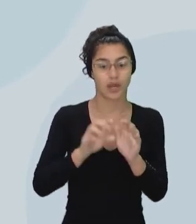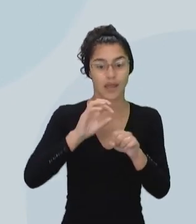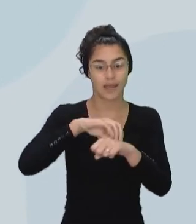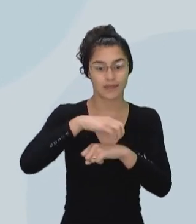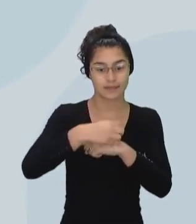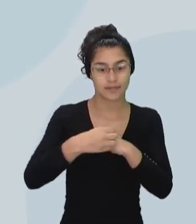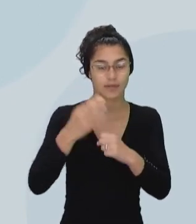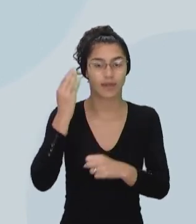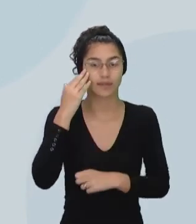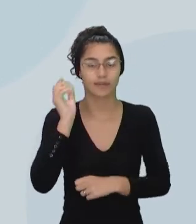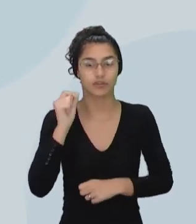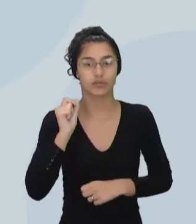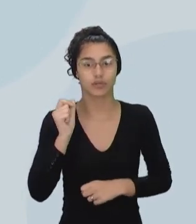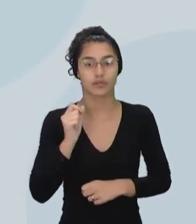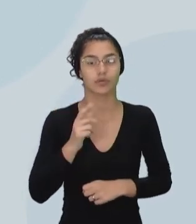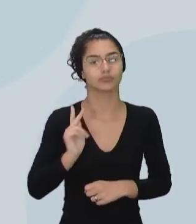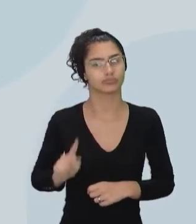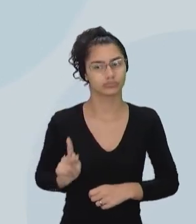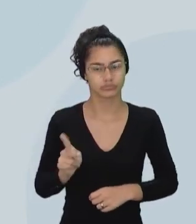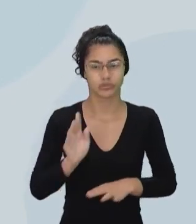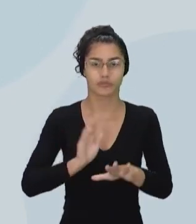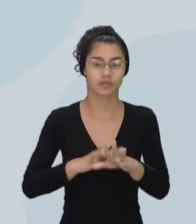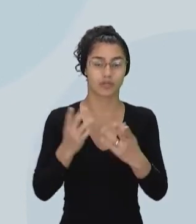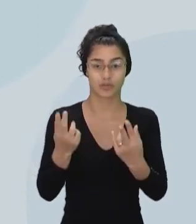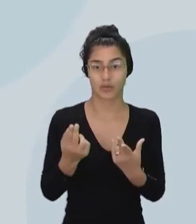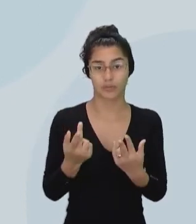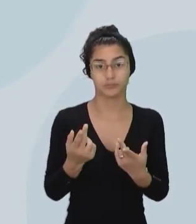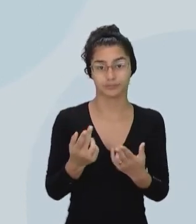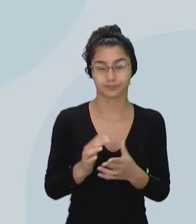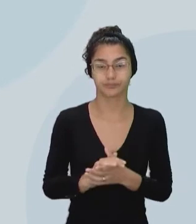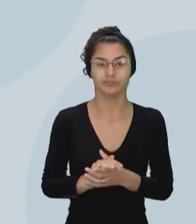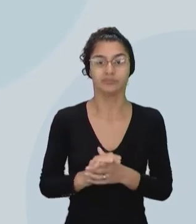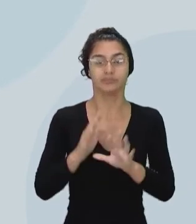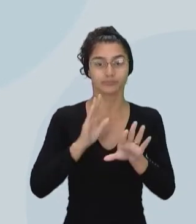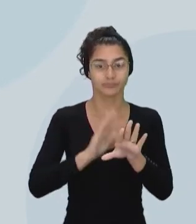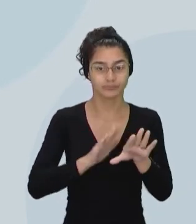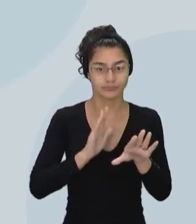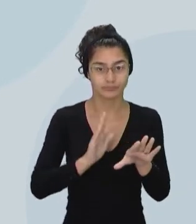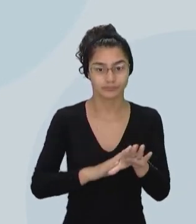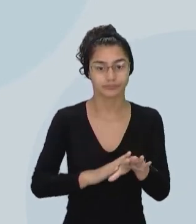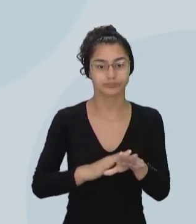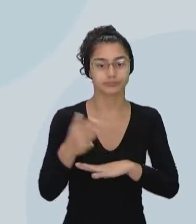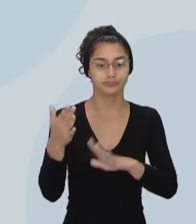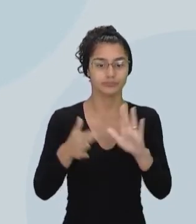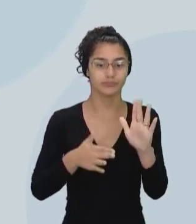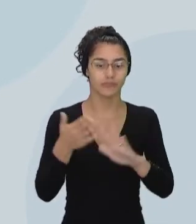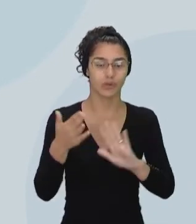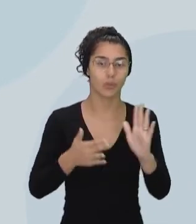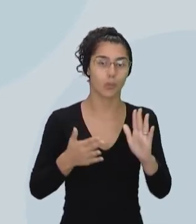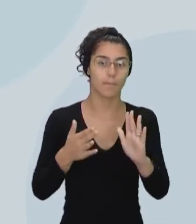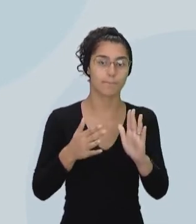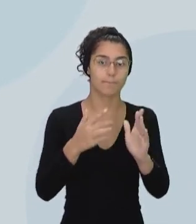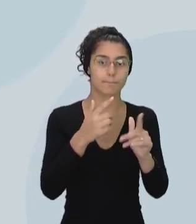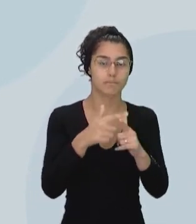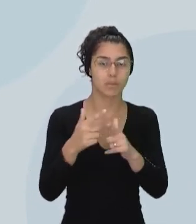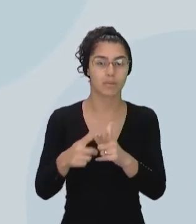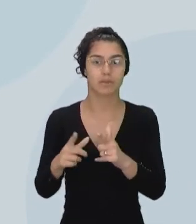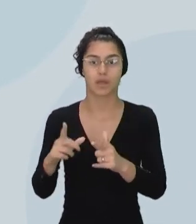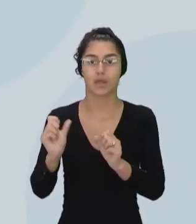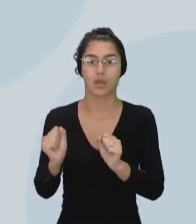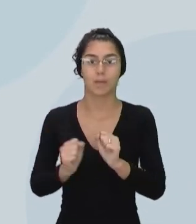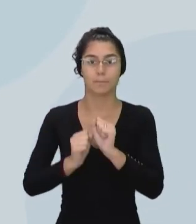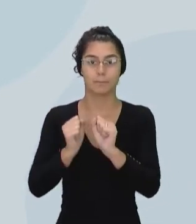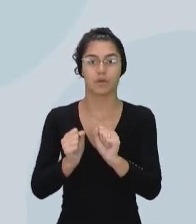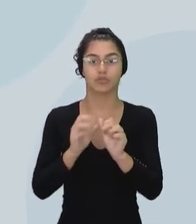células entendem aquilo e vão continuar mesmo assim, produzindo algumas substâncias que podem